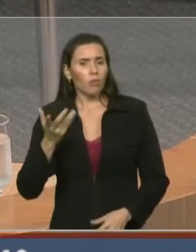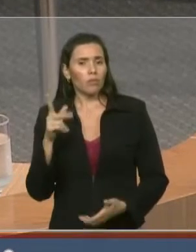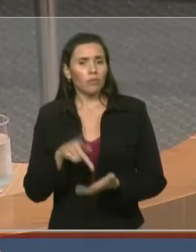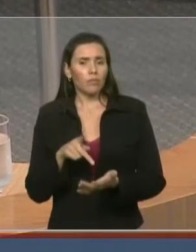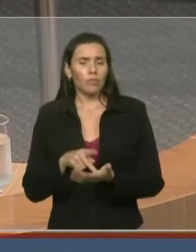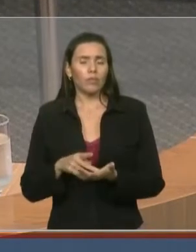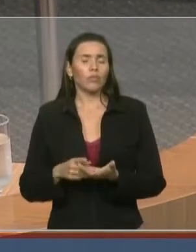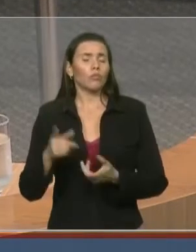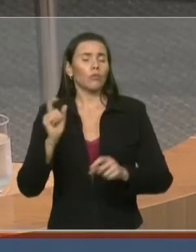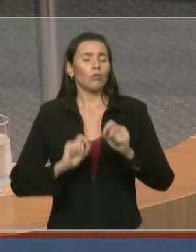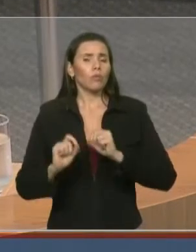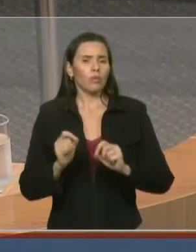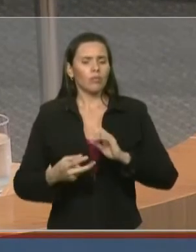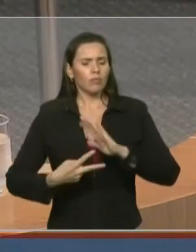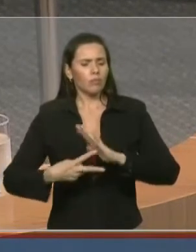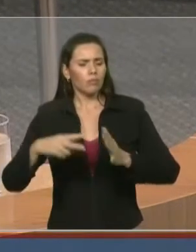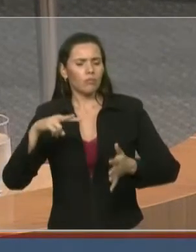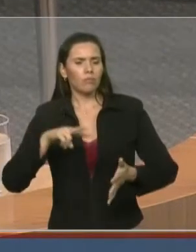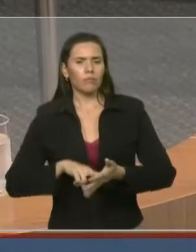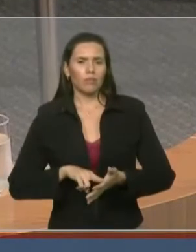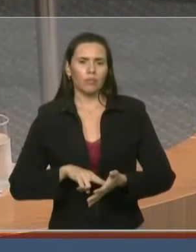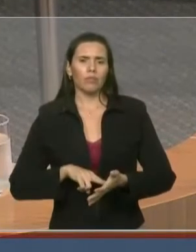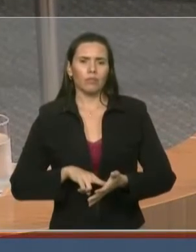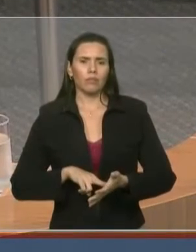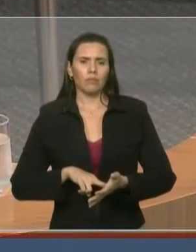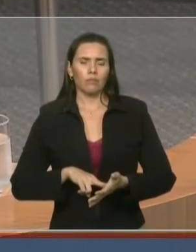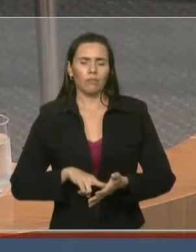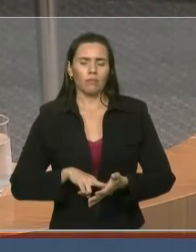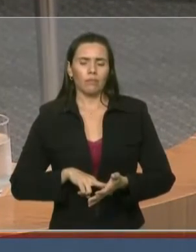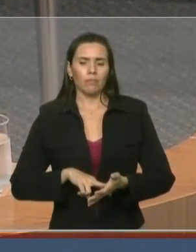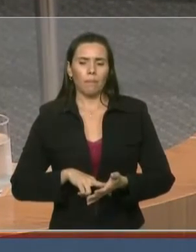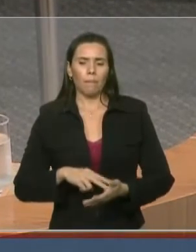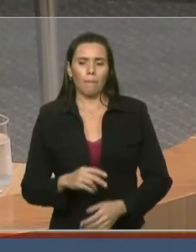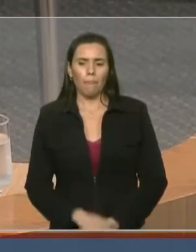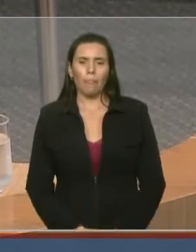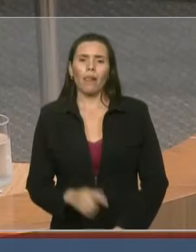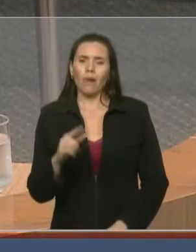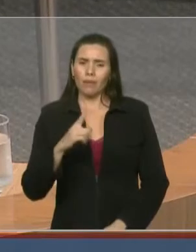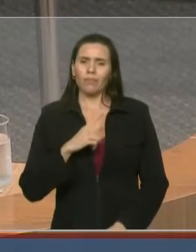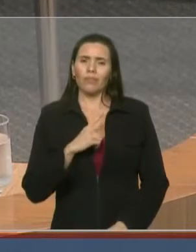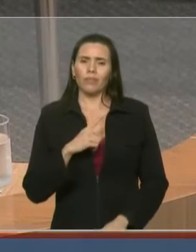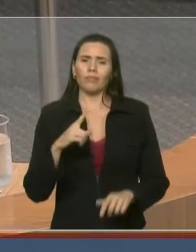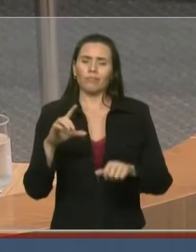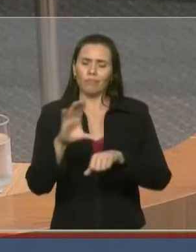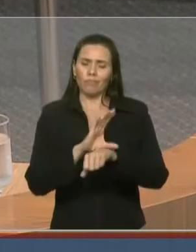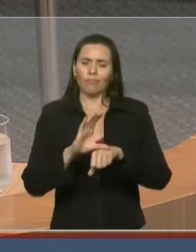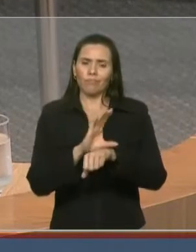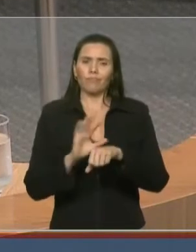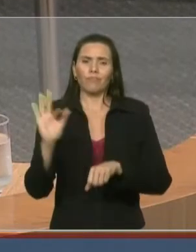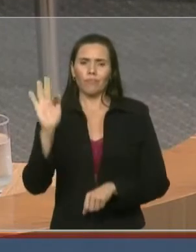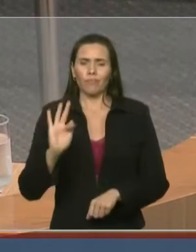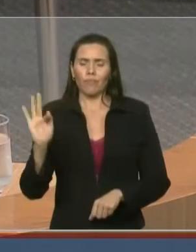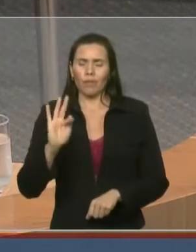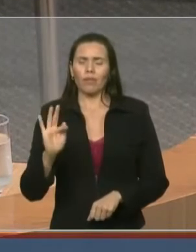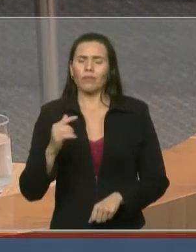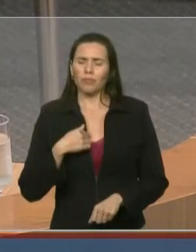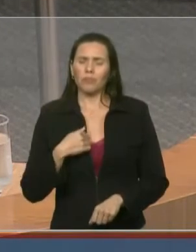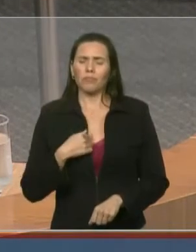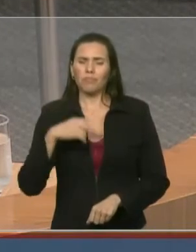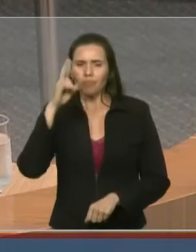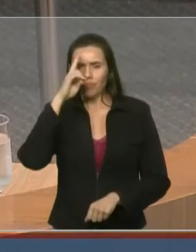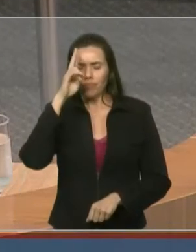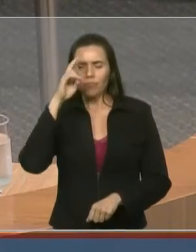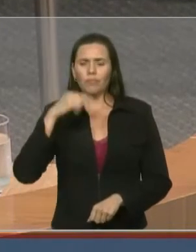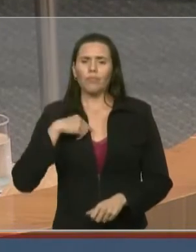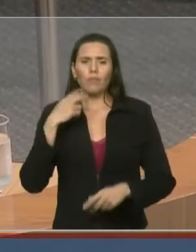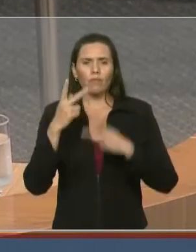tratando exatamente do cumprimento desse objetivo estabelecido pela Constituição Federal. Eu faço questão de dizer isso em nome do